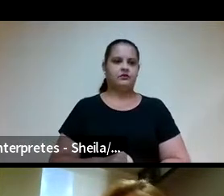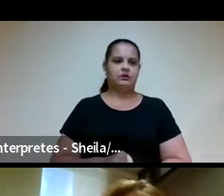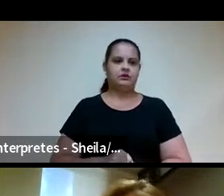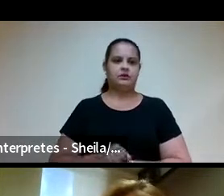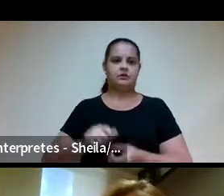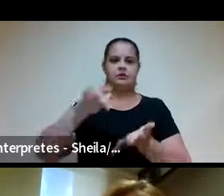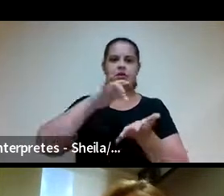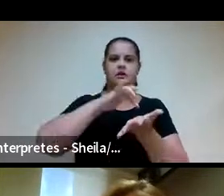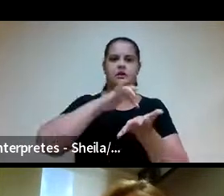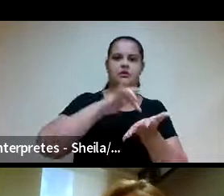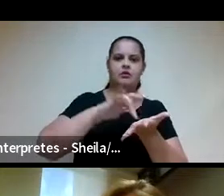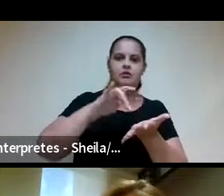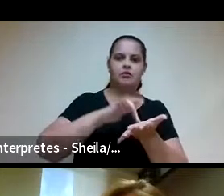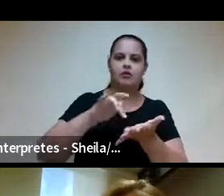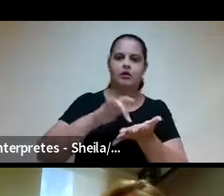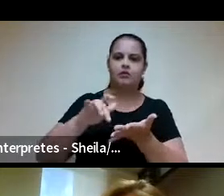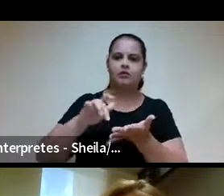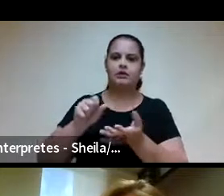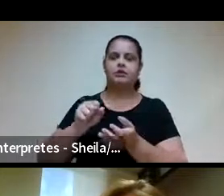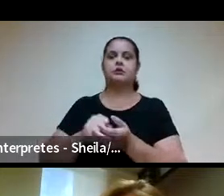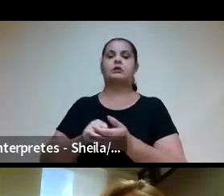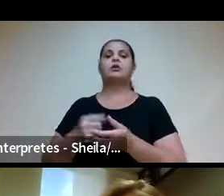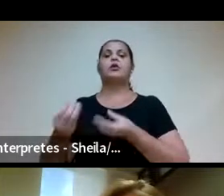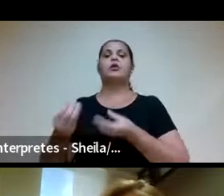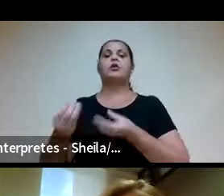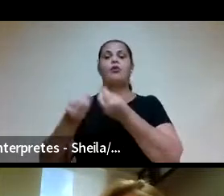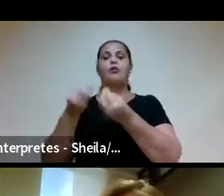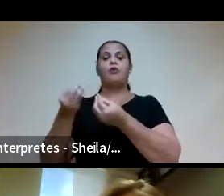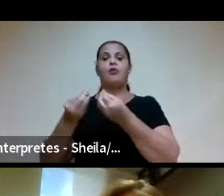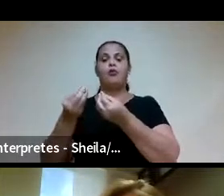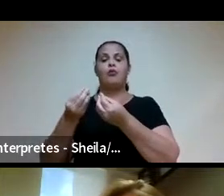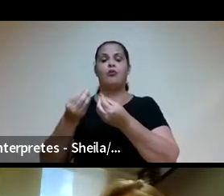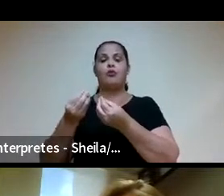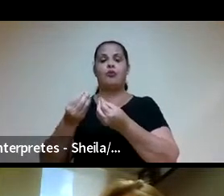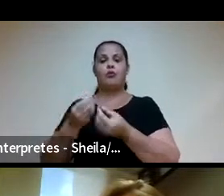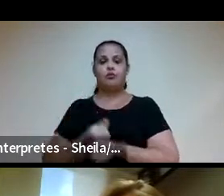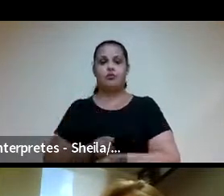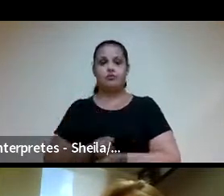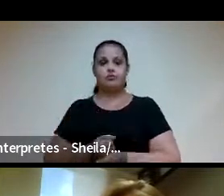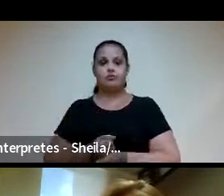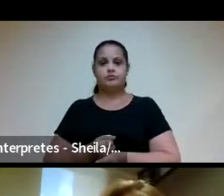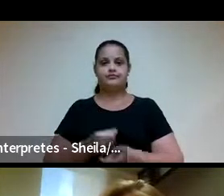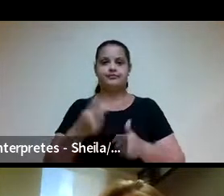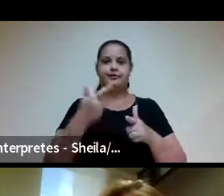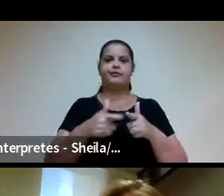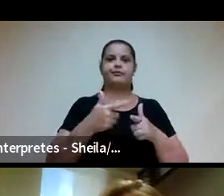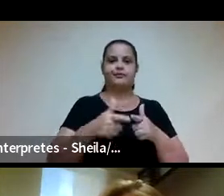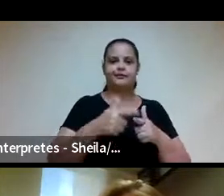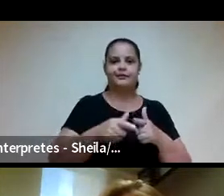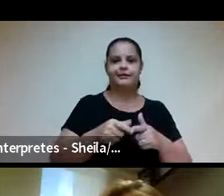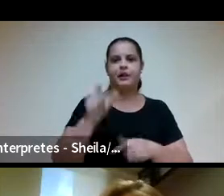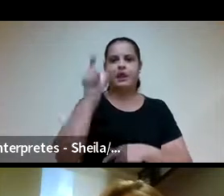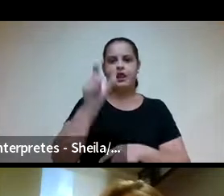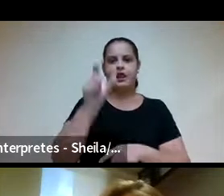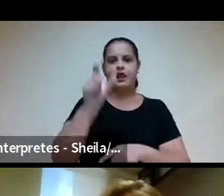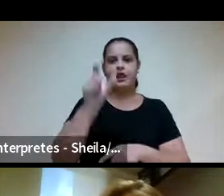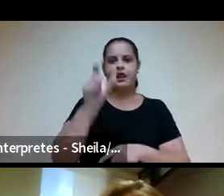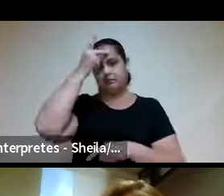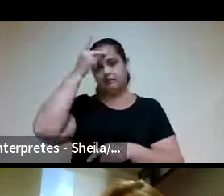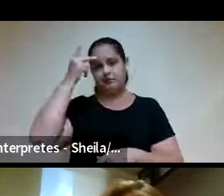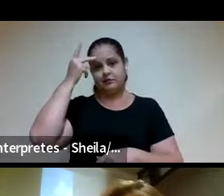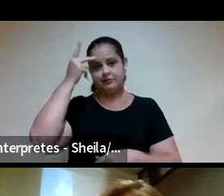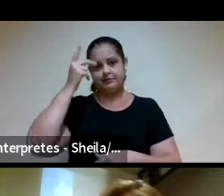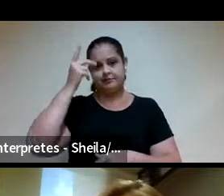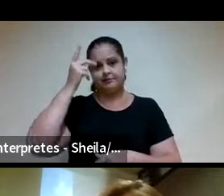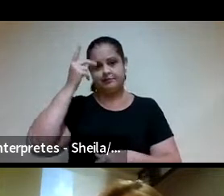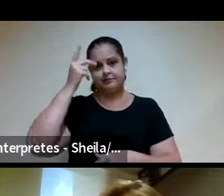Meet, o qual muitas vezes é difícil a operacionalização para algumas pessoas, impondo-se um redobrado cuidado por